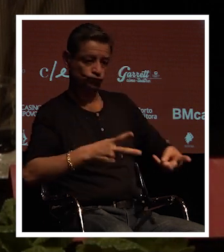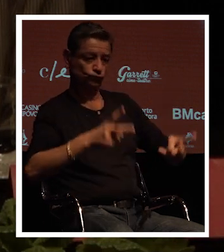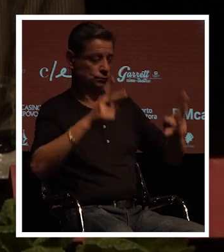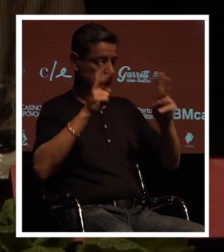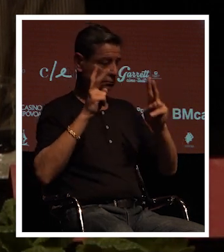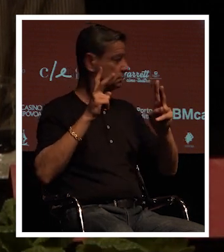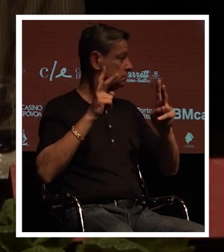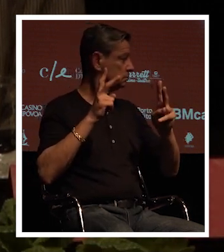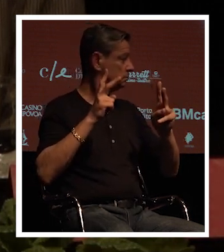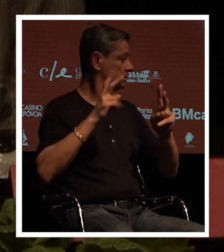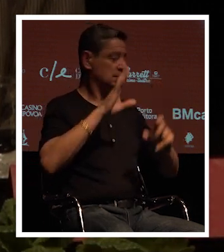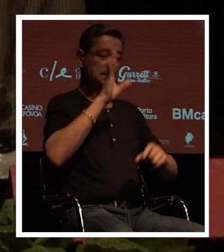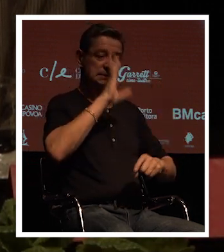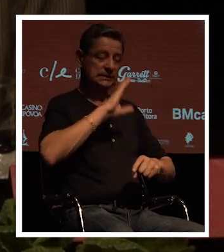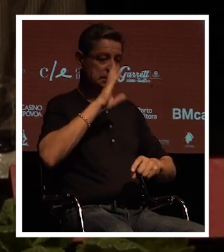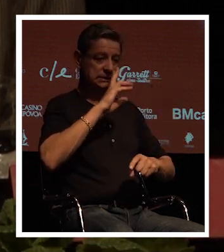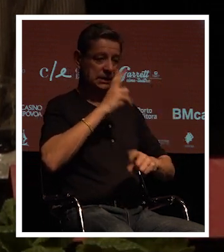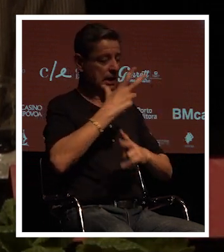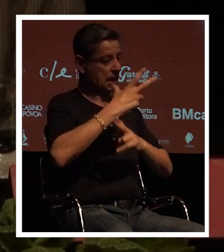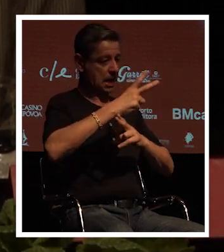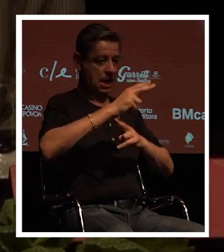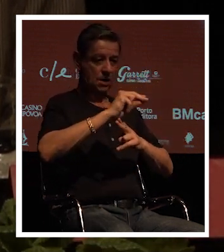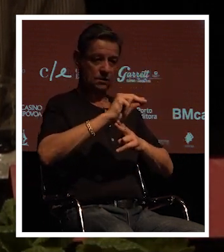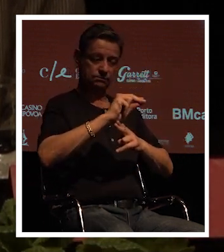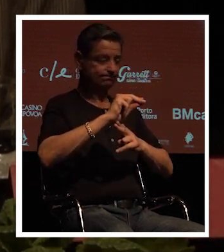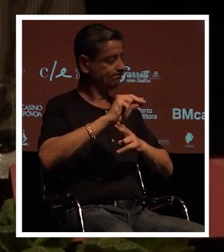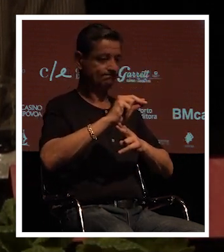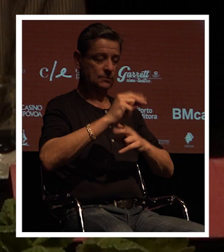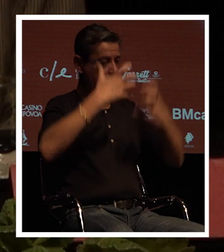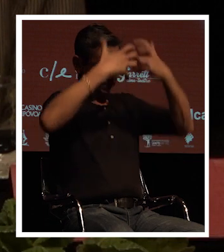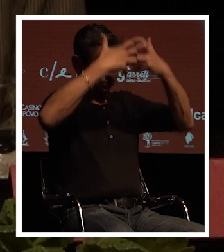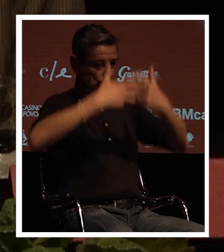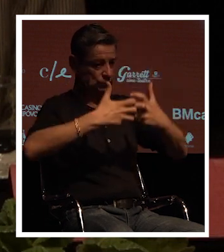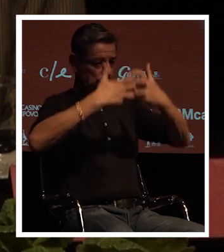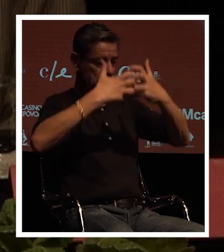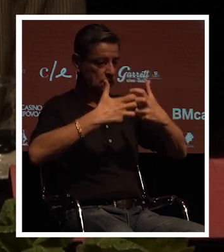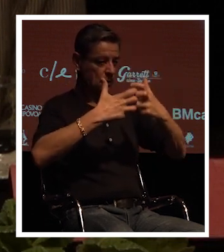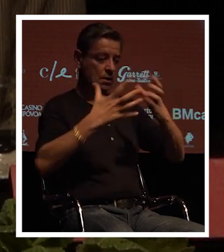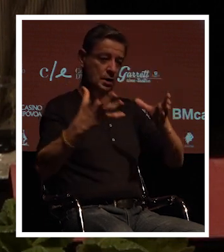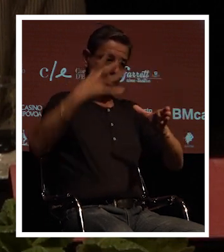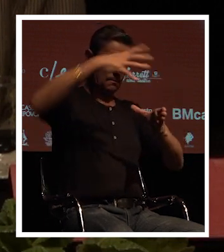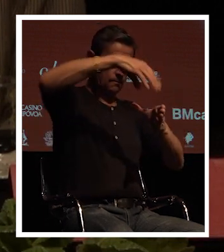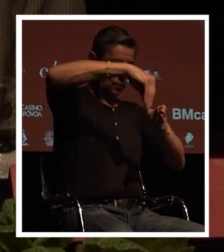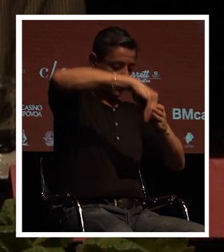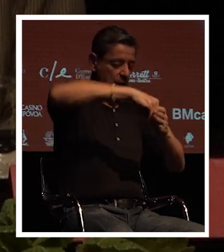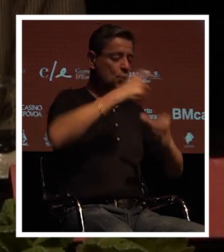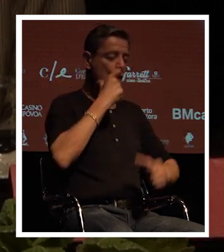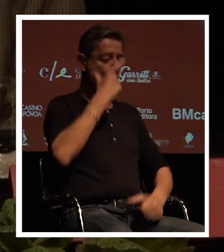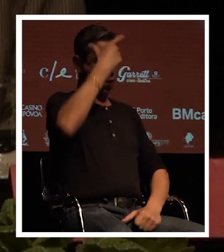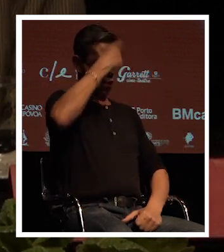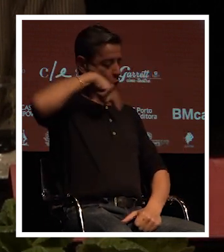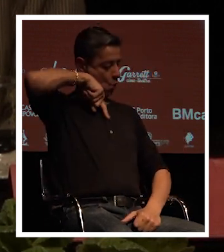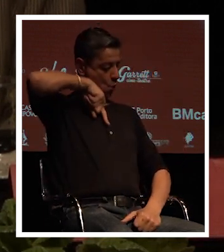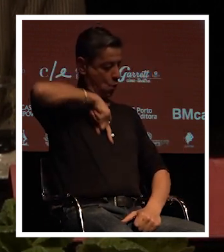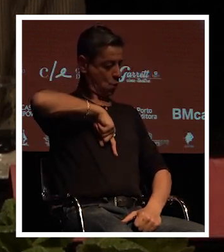disporemos senão destas que estão dentro do corpo